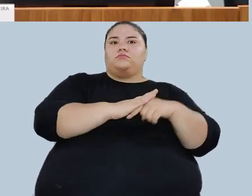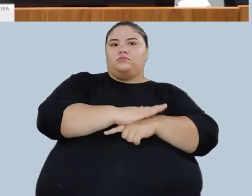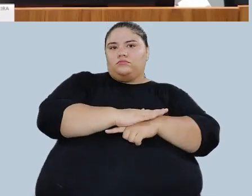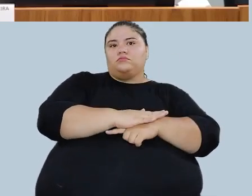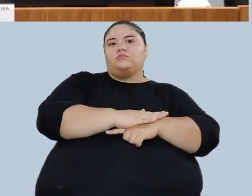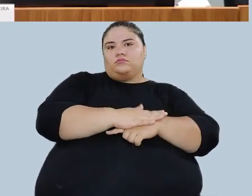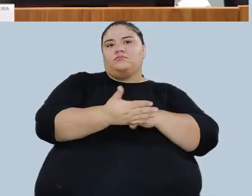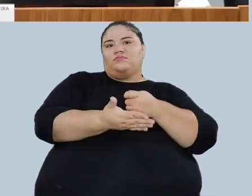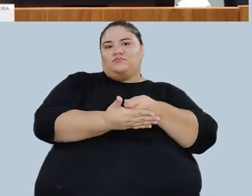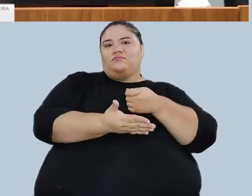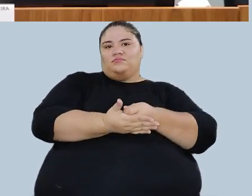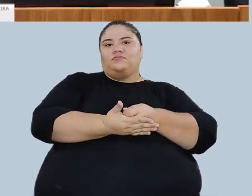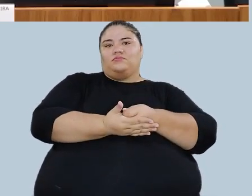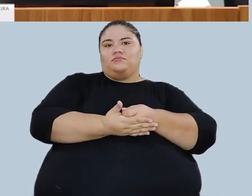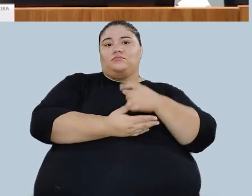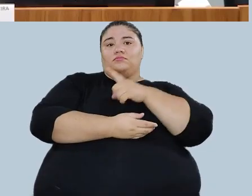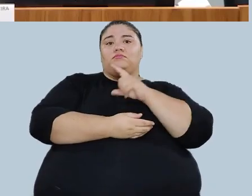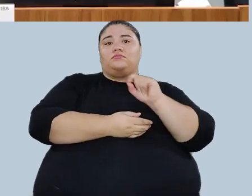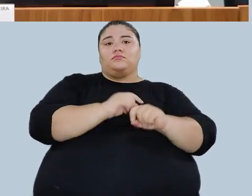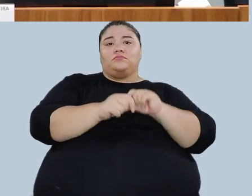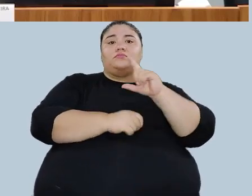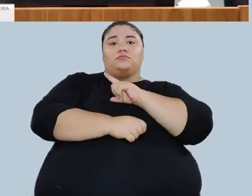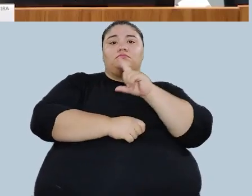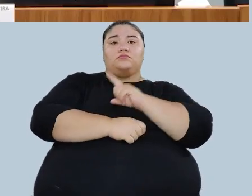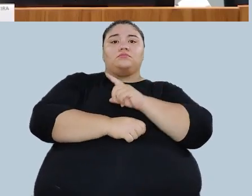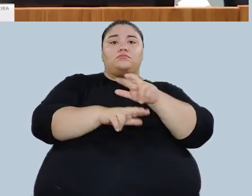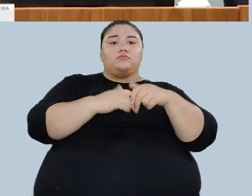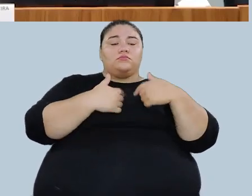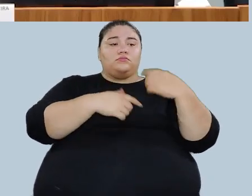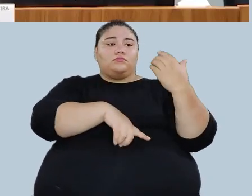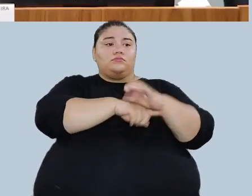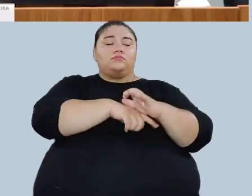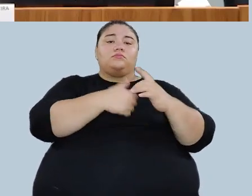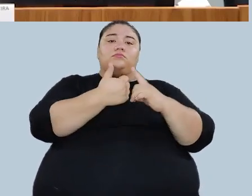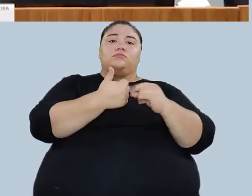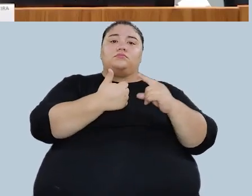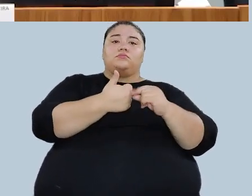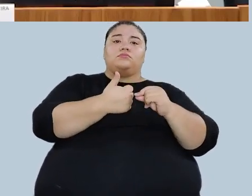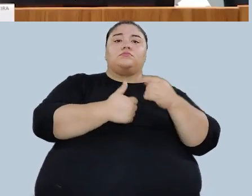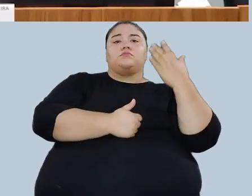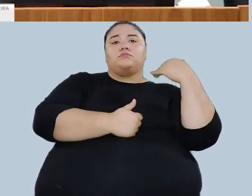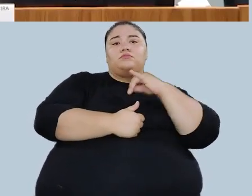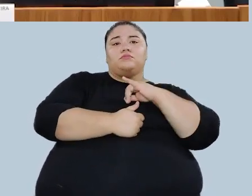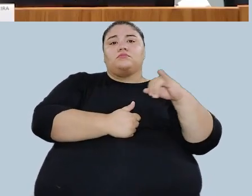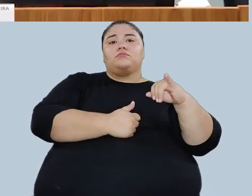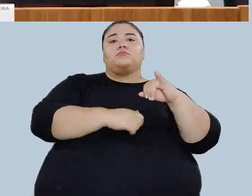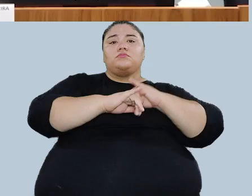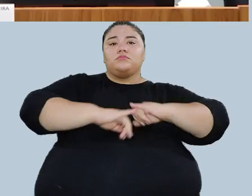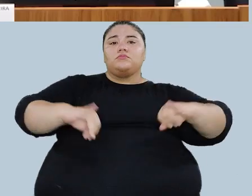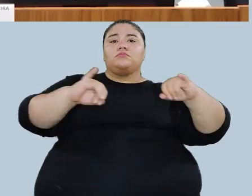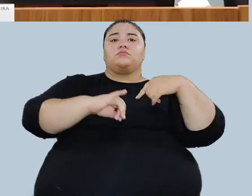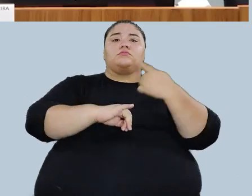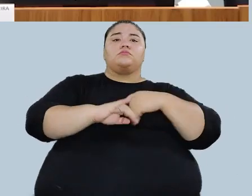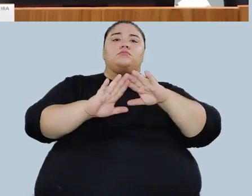esses conceitos exigem, né? Eles terão que ter, e foi por isso que eu até publiquei um artigo falando da necessidade de nós termos